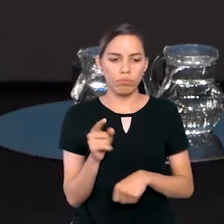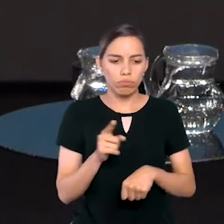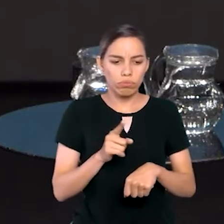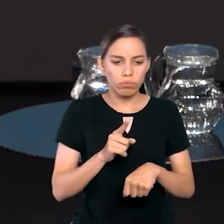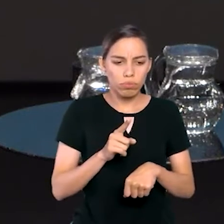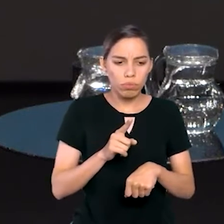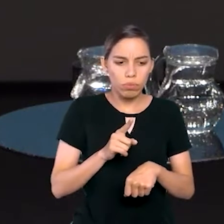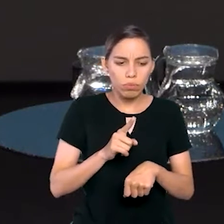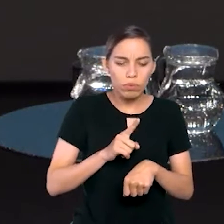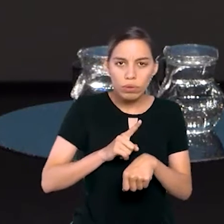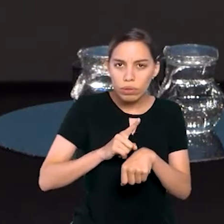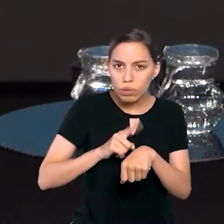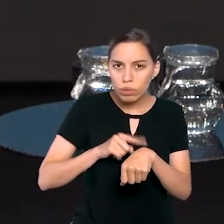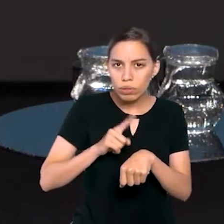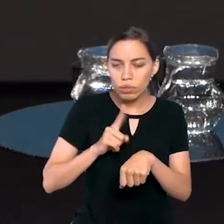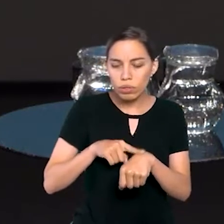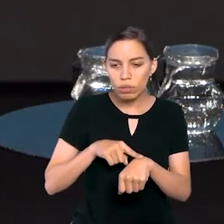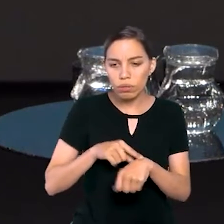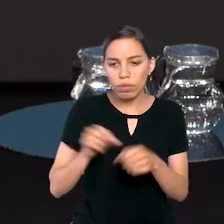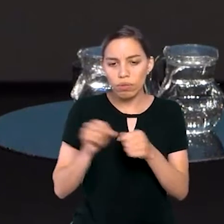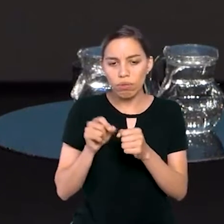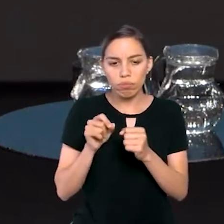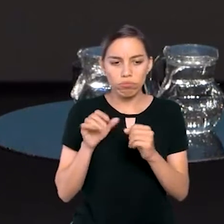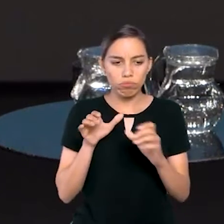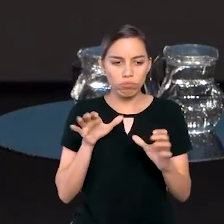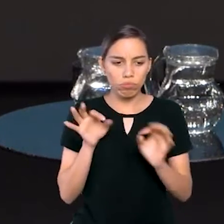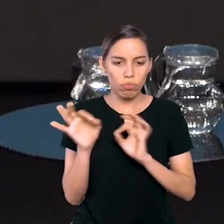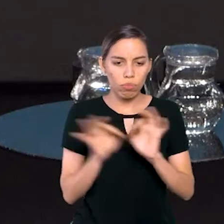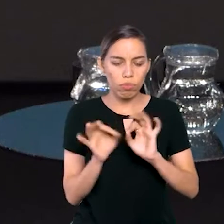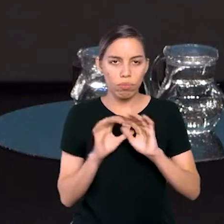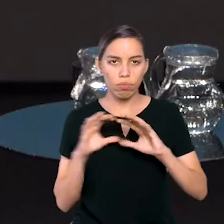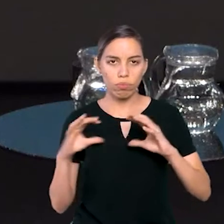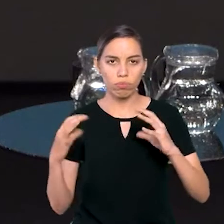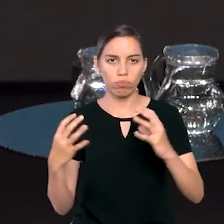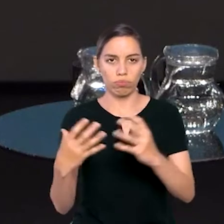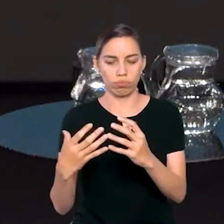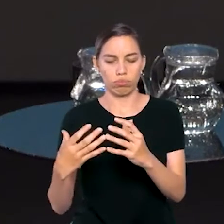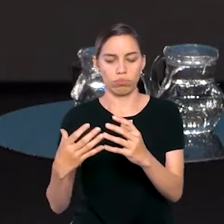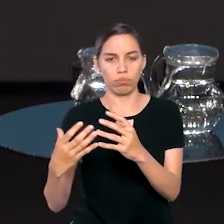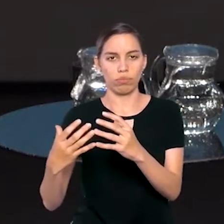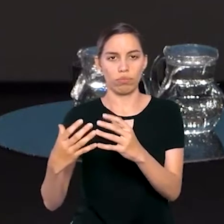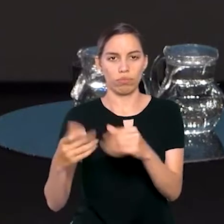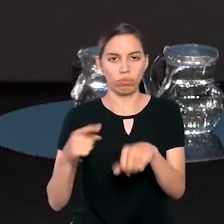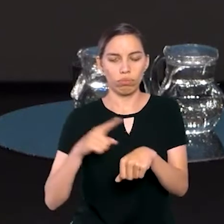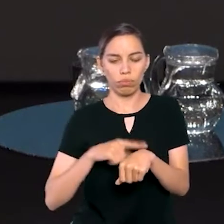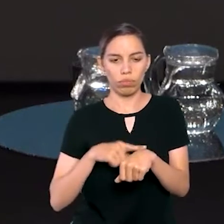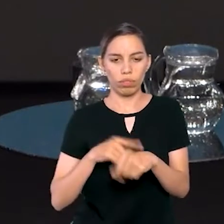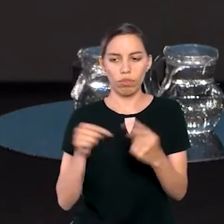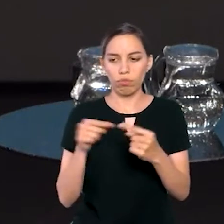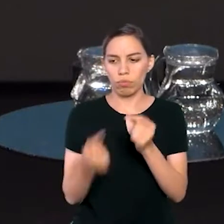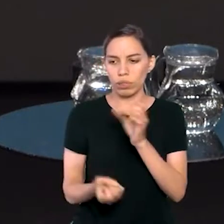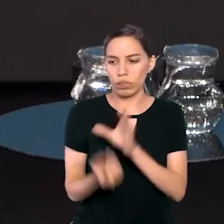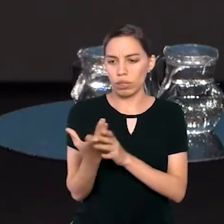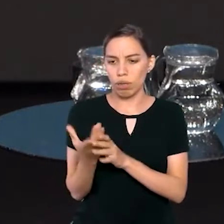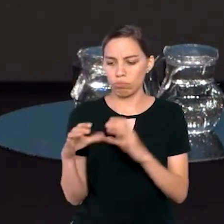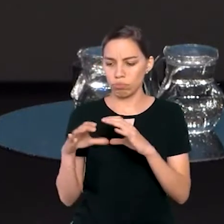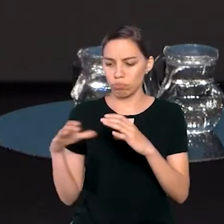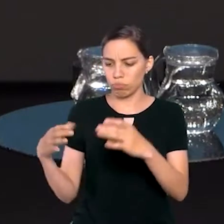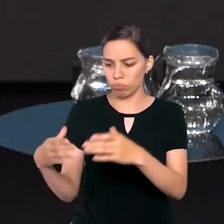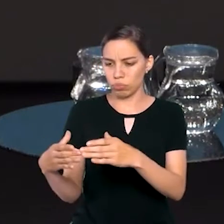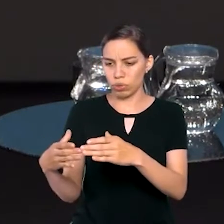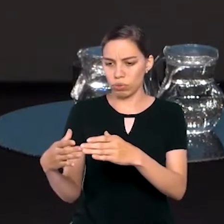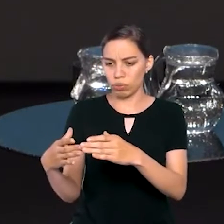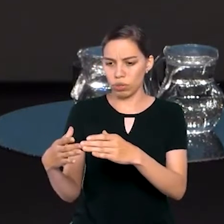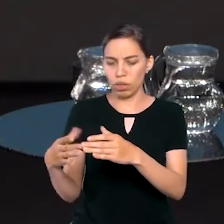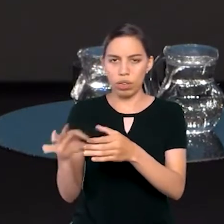ilhas de tempo e fazer comunidades temporárias. Uma ideia de uma comunidade livre,